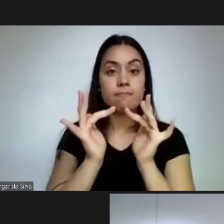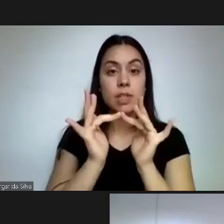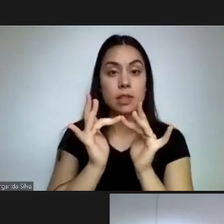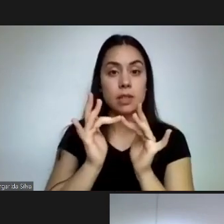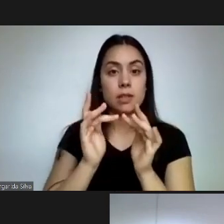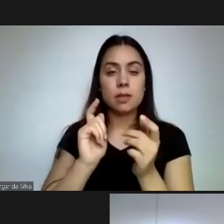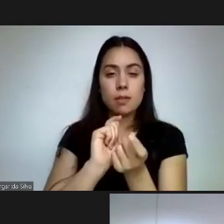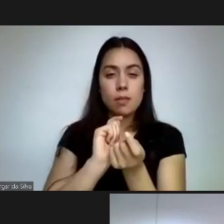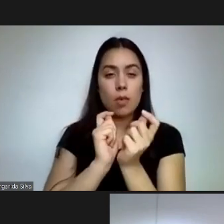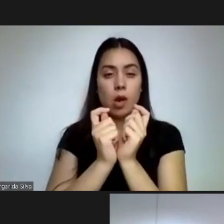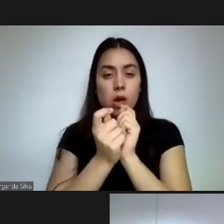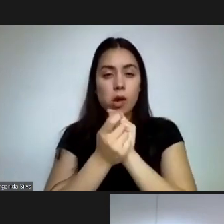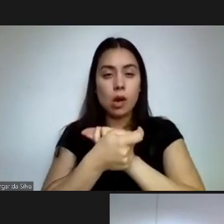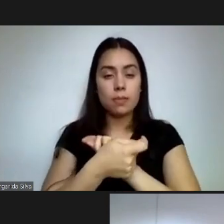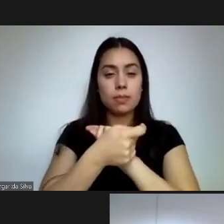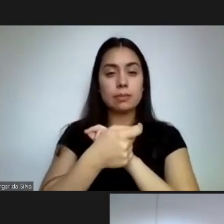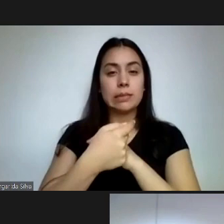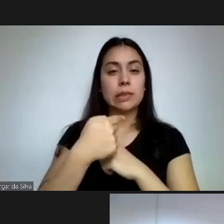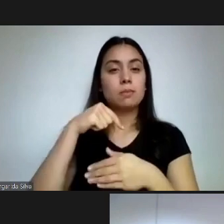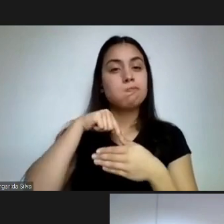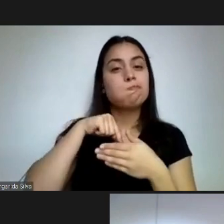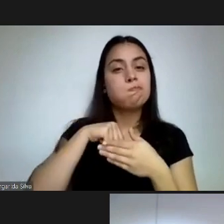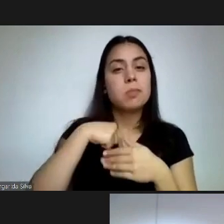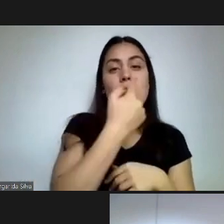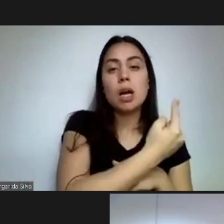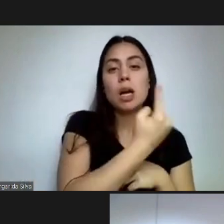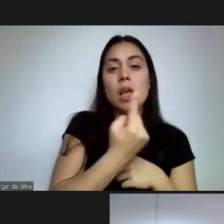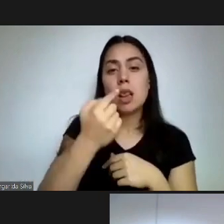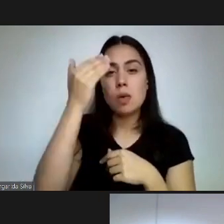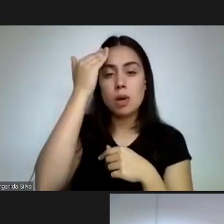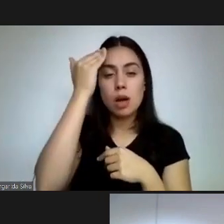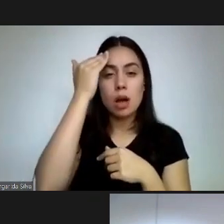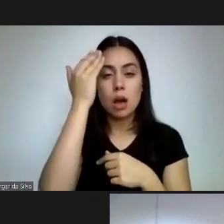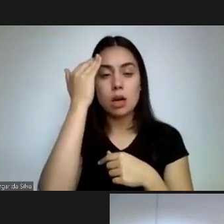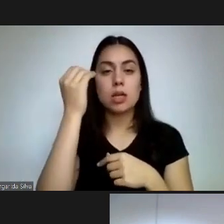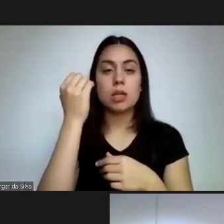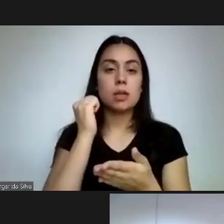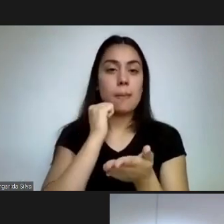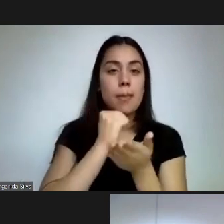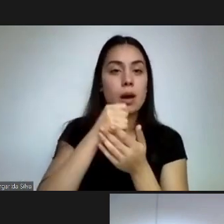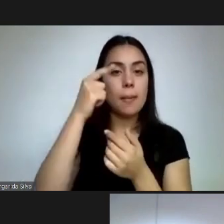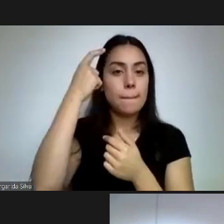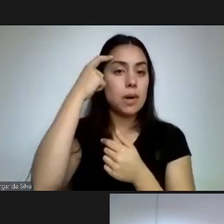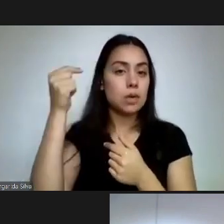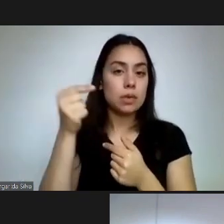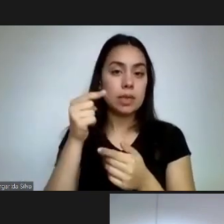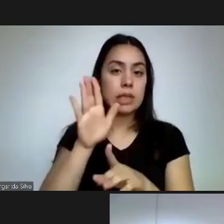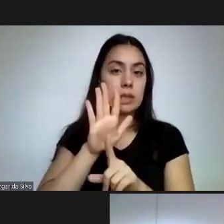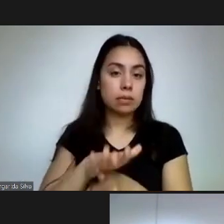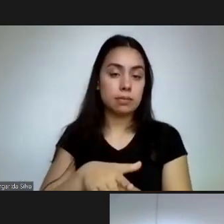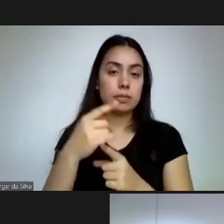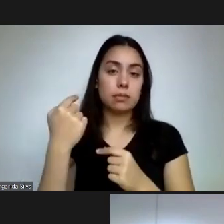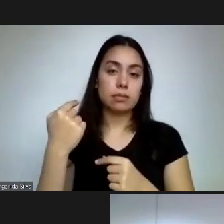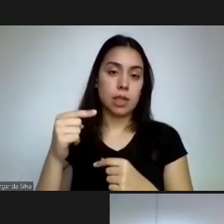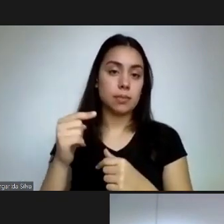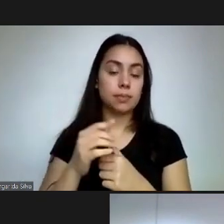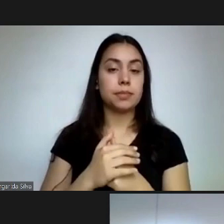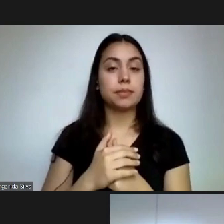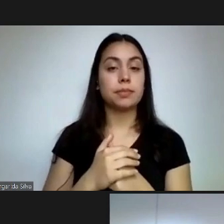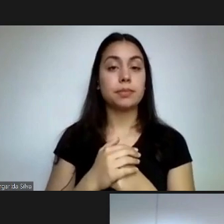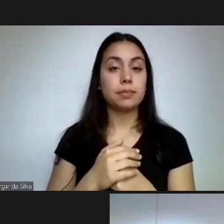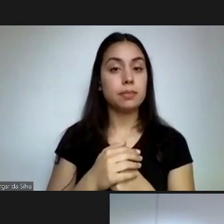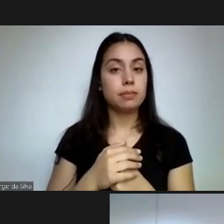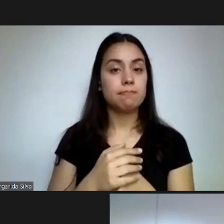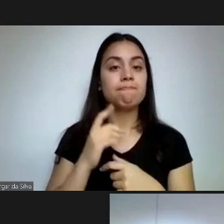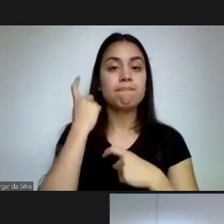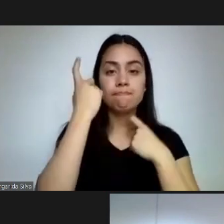e a nossa maneira de estar no mundo e, portanto, tem que ser mesmo uma reflexão que vai